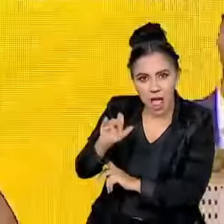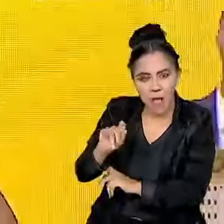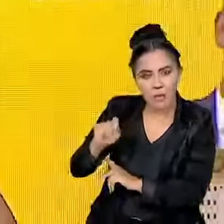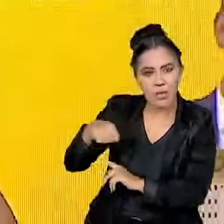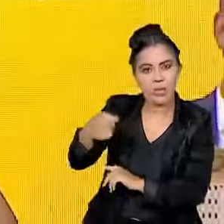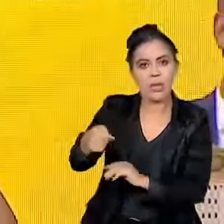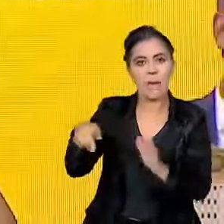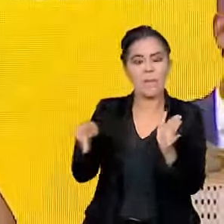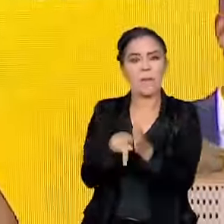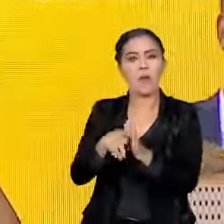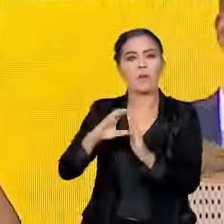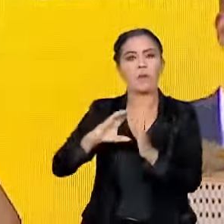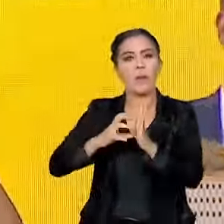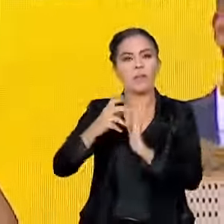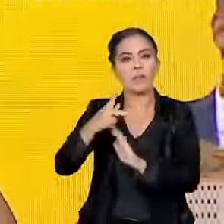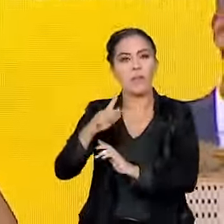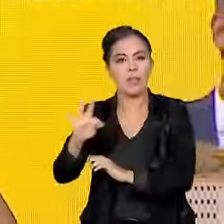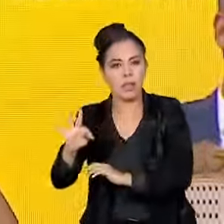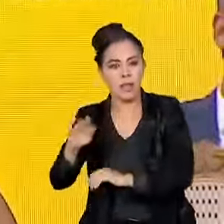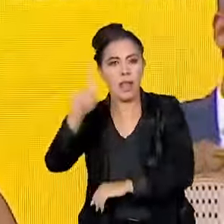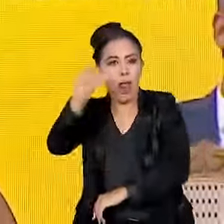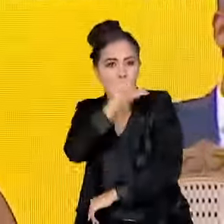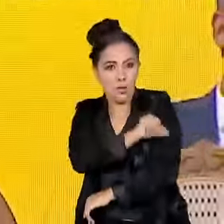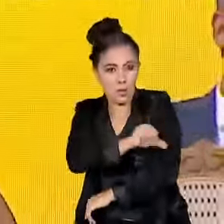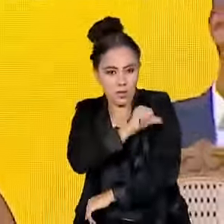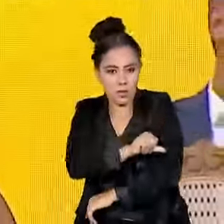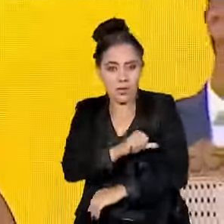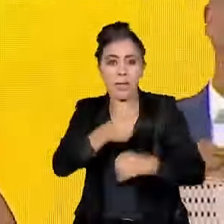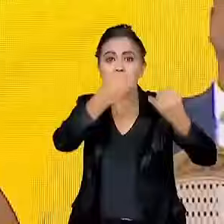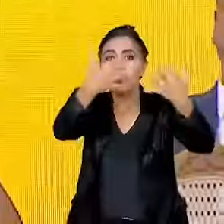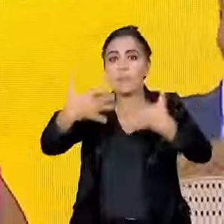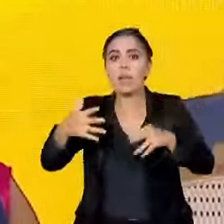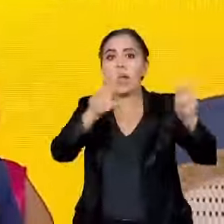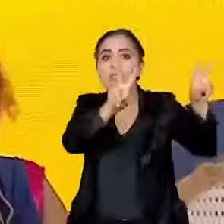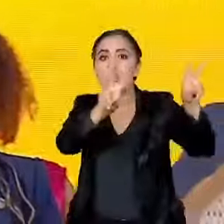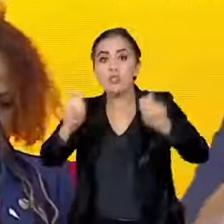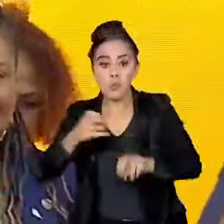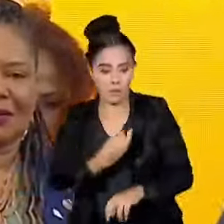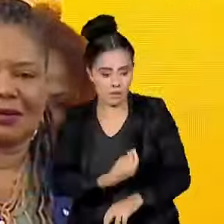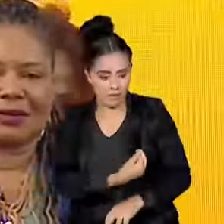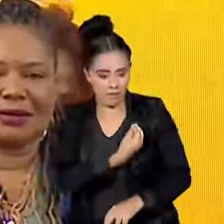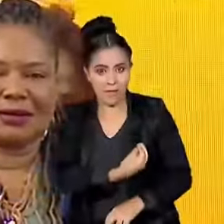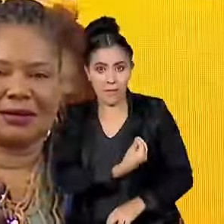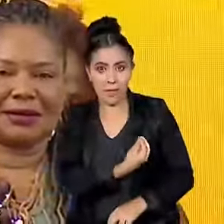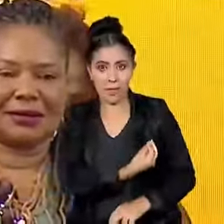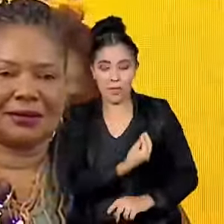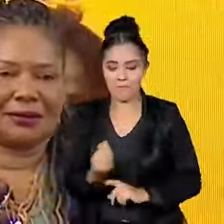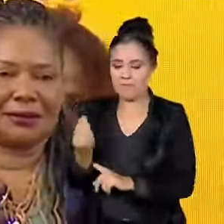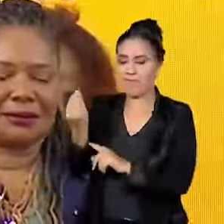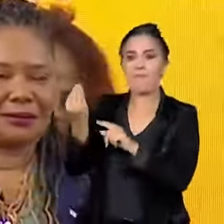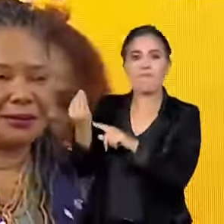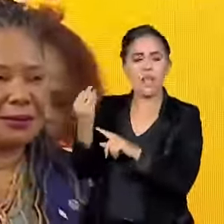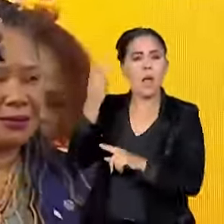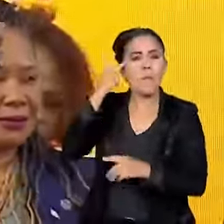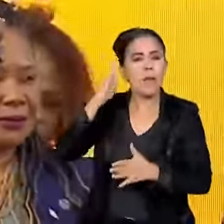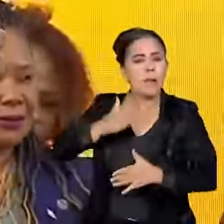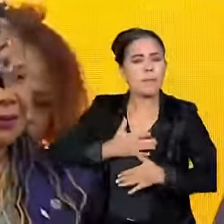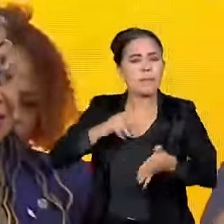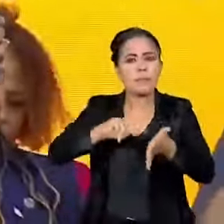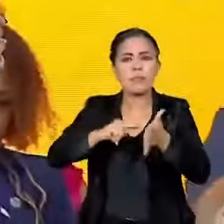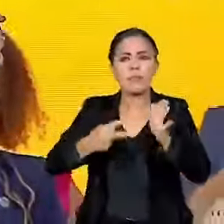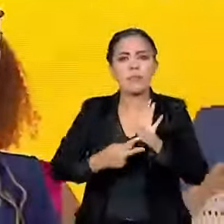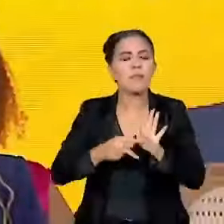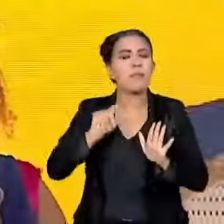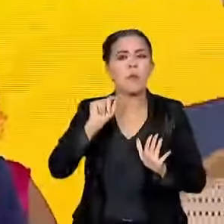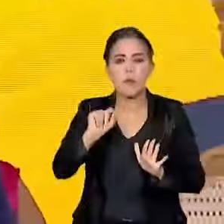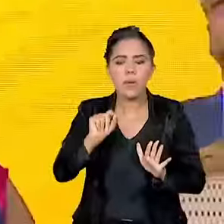Rio de Janeiro, Marivaldo, é falar de vida. E a construção desse plano, para mim, é uma